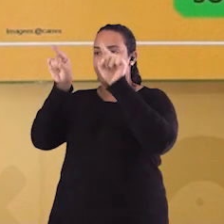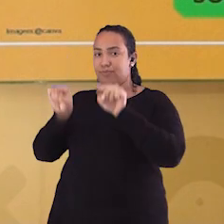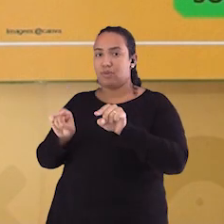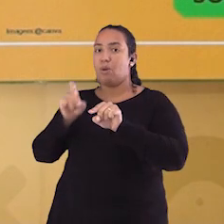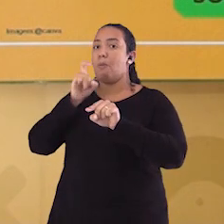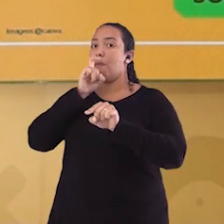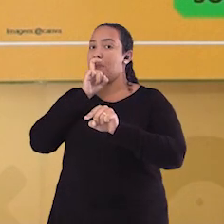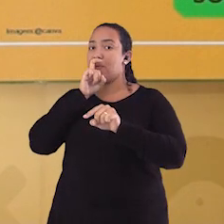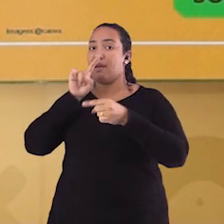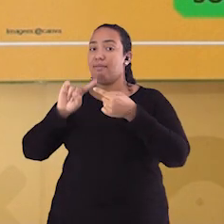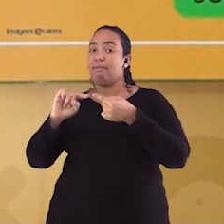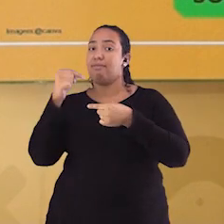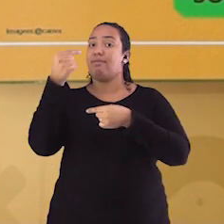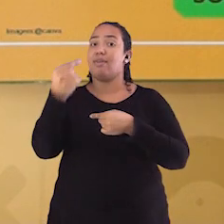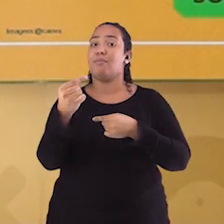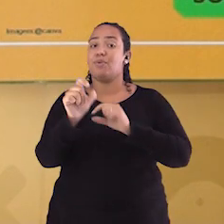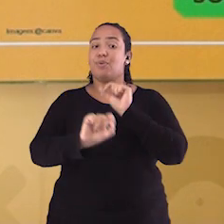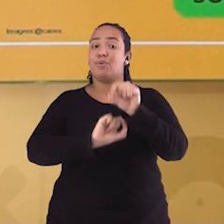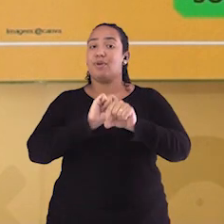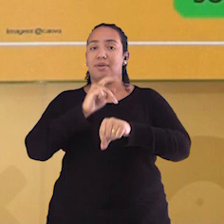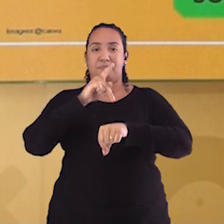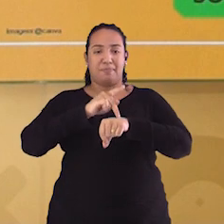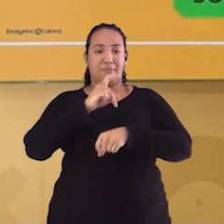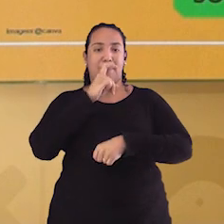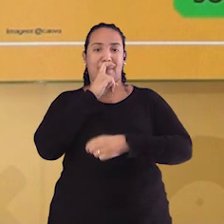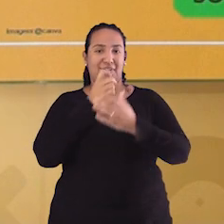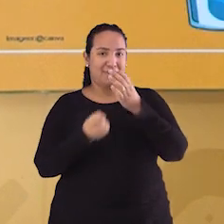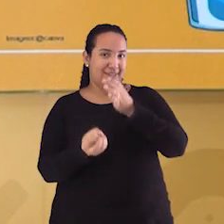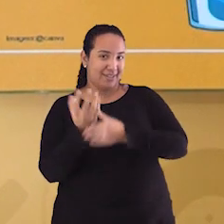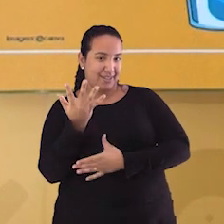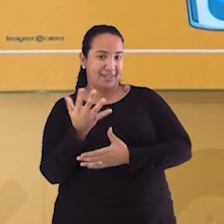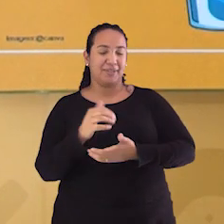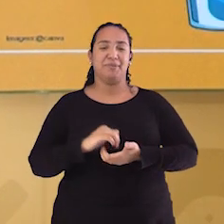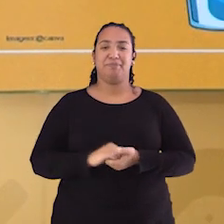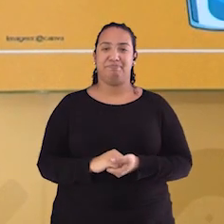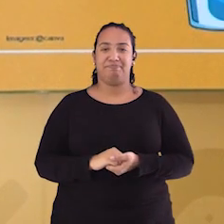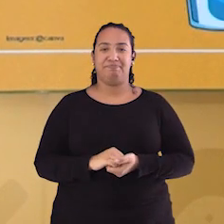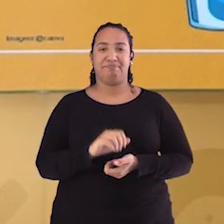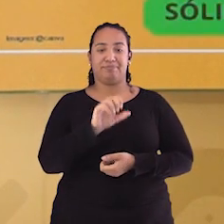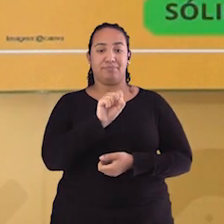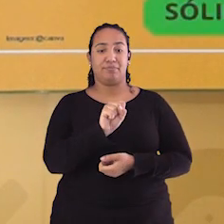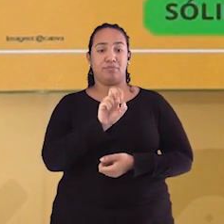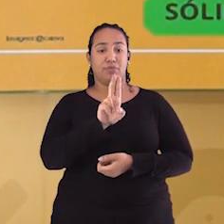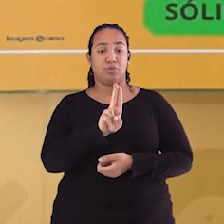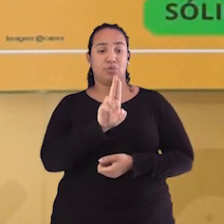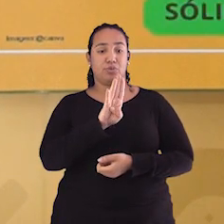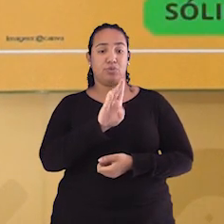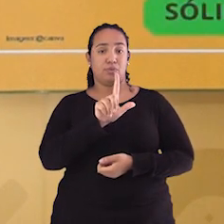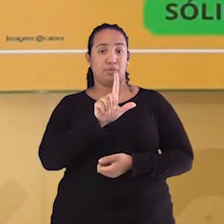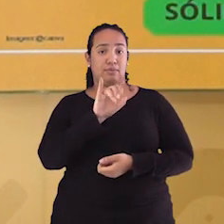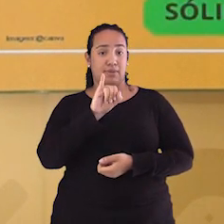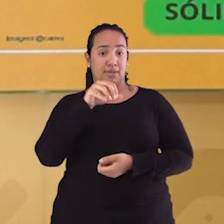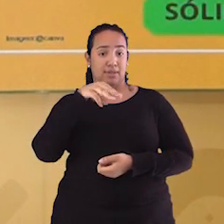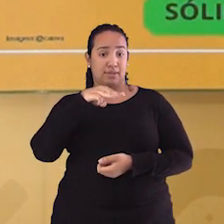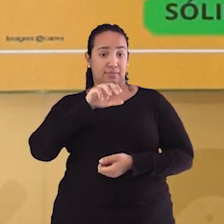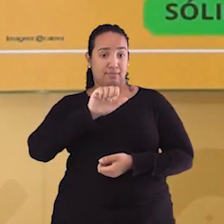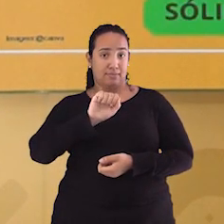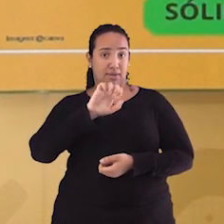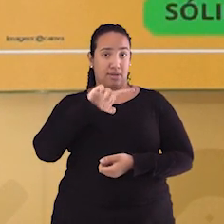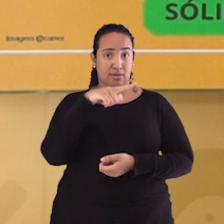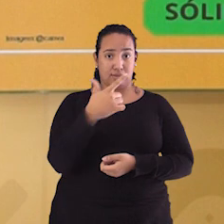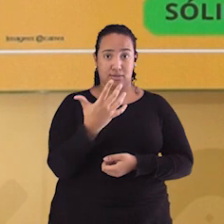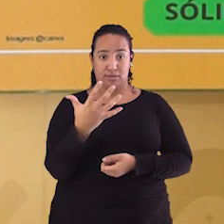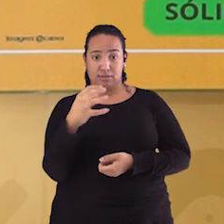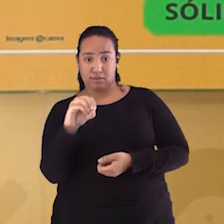daqui a pouco, ele vai estar sólido. A sublimação é a transição do